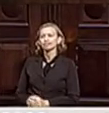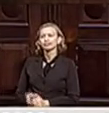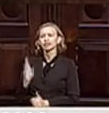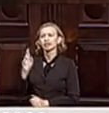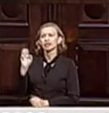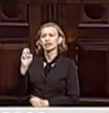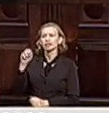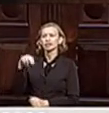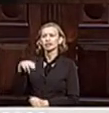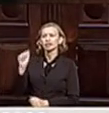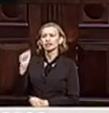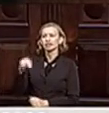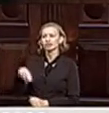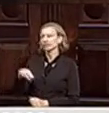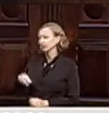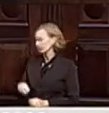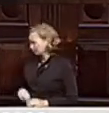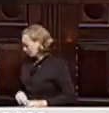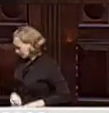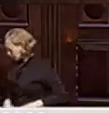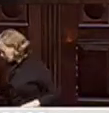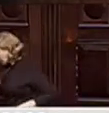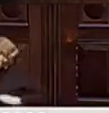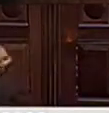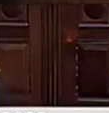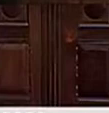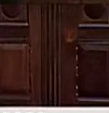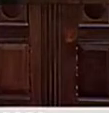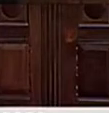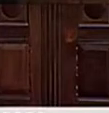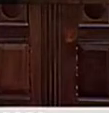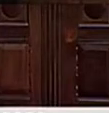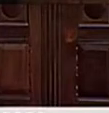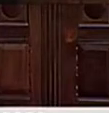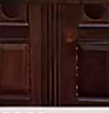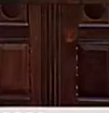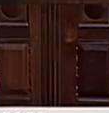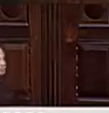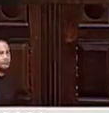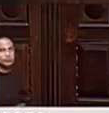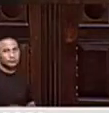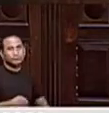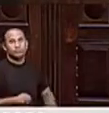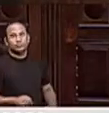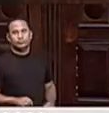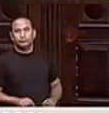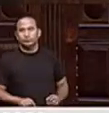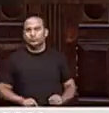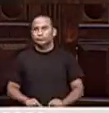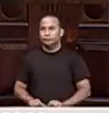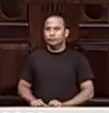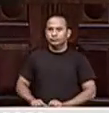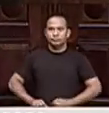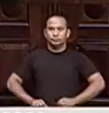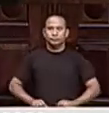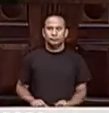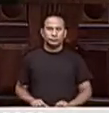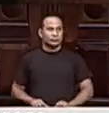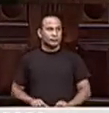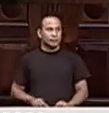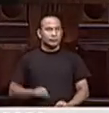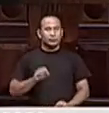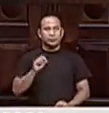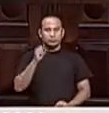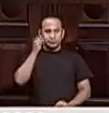O Supremo Tribunal Federal decidiu estranhamente que o senador